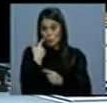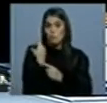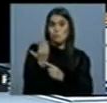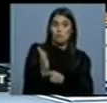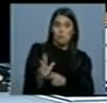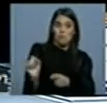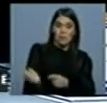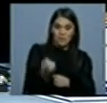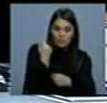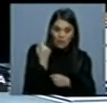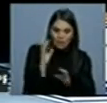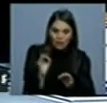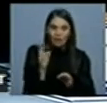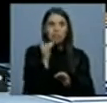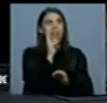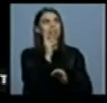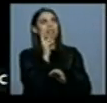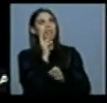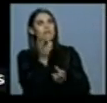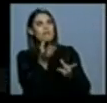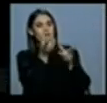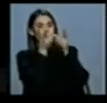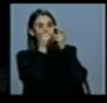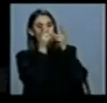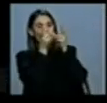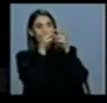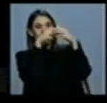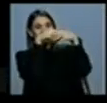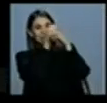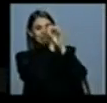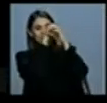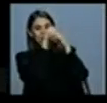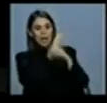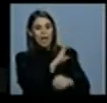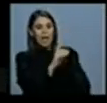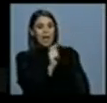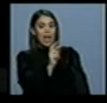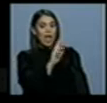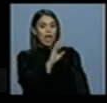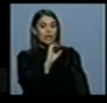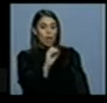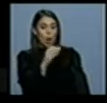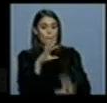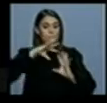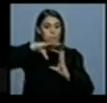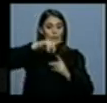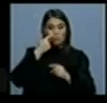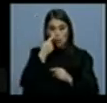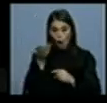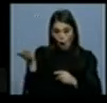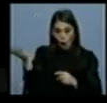vez foi observado no comprimento de onda do óptico um exoplaneta, que é aquele que nós estamos a ver neste momento,